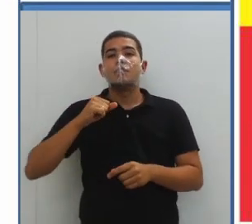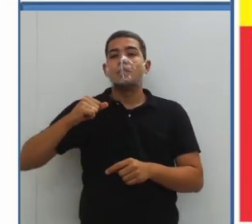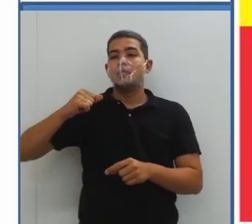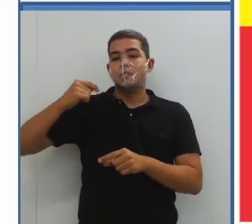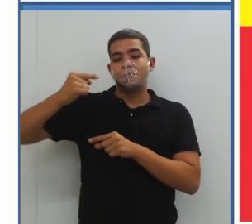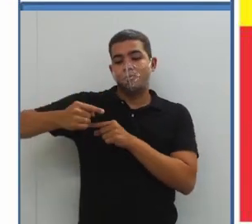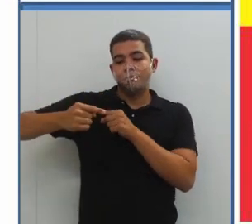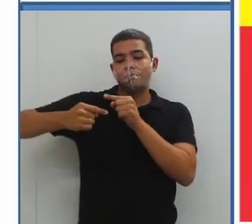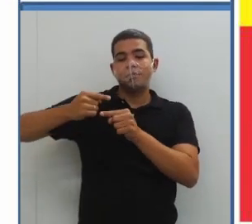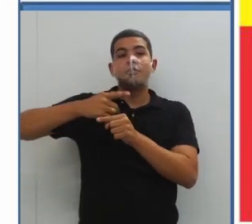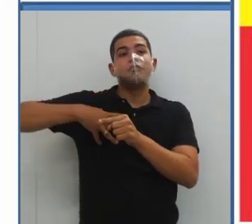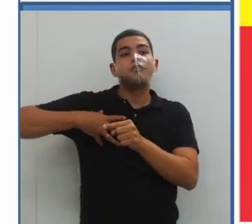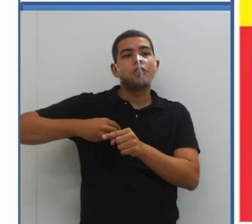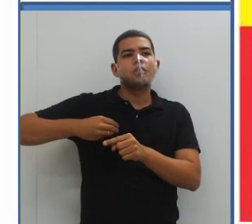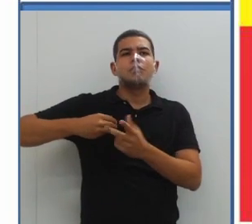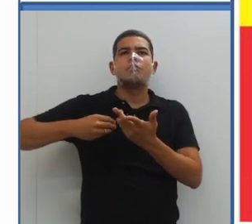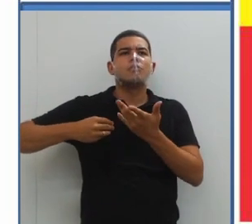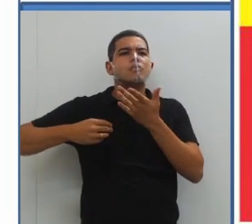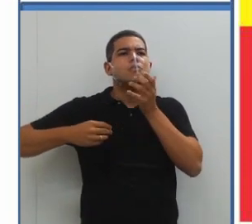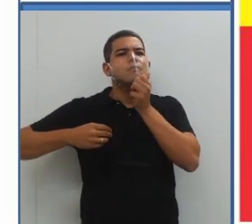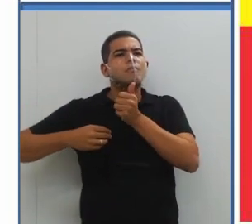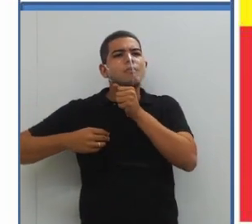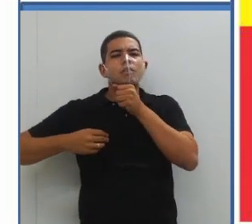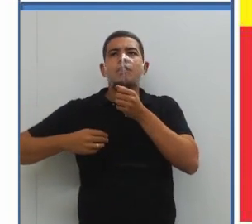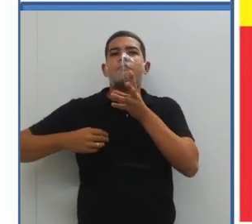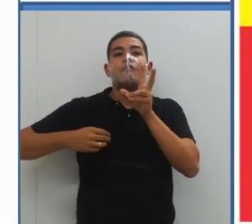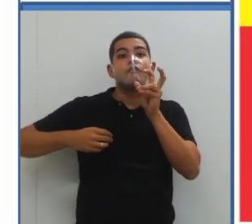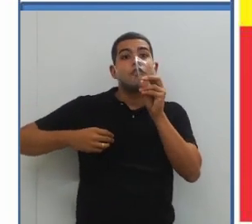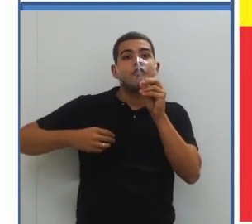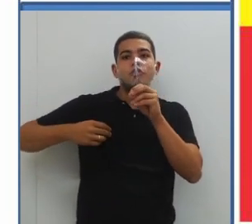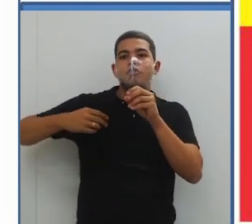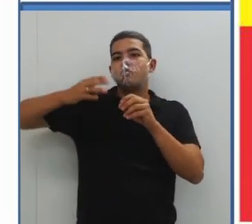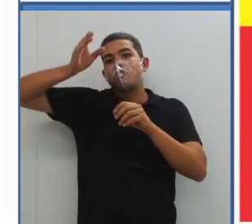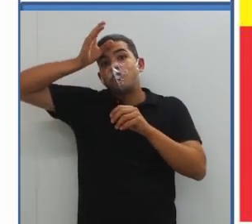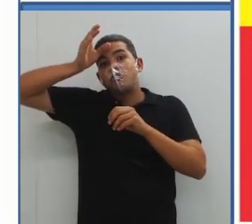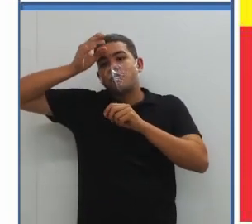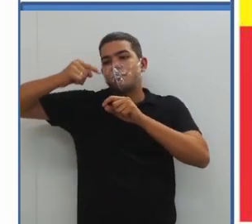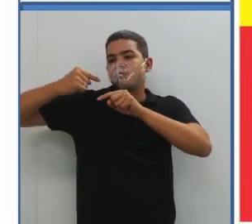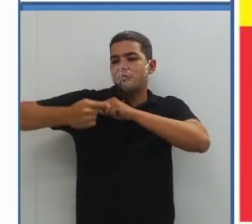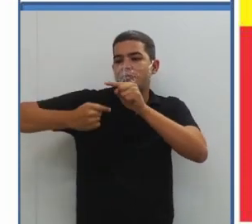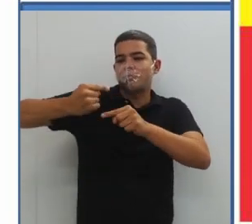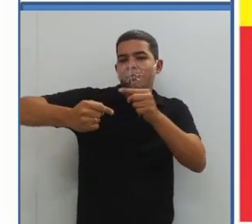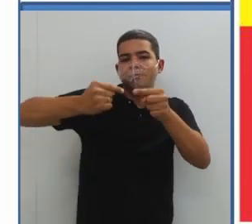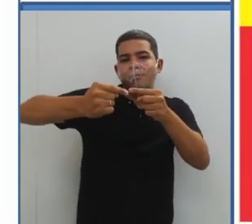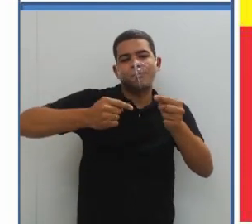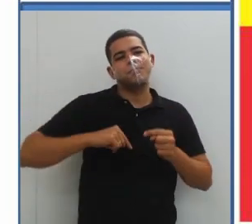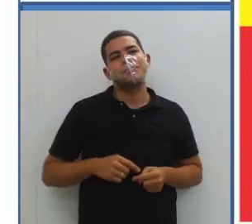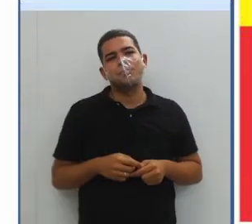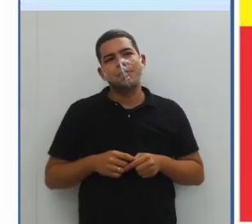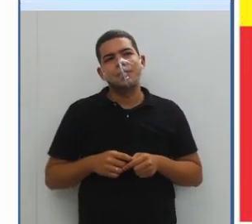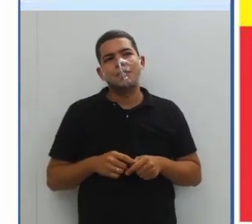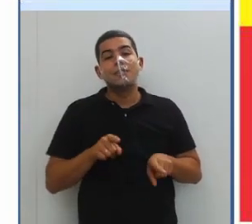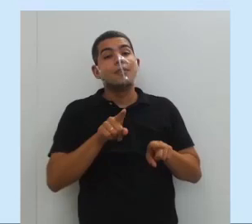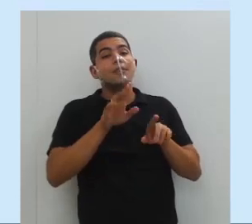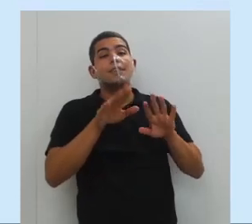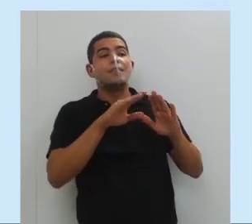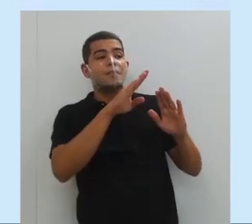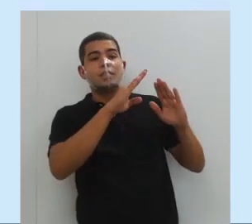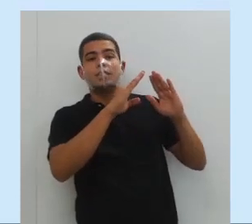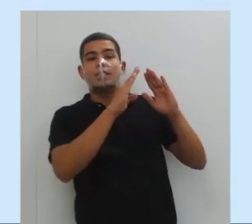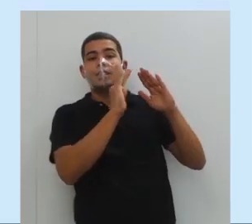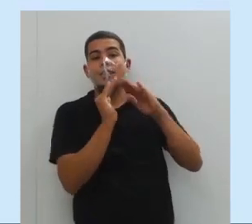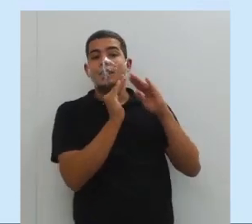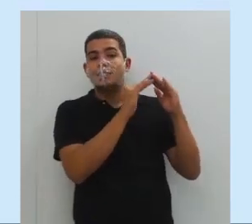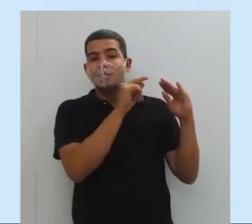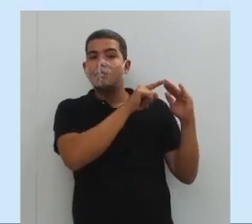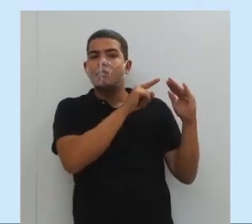passadas de pais para filhos, mães para filhas, avós para netos, tio para sobrinhos e por aí vai. Até mesmo um vizinho que seja